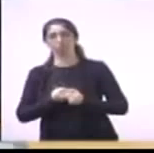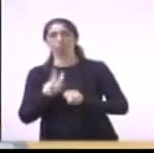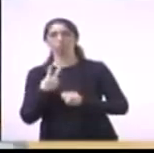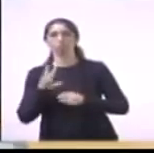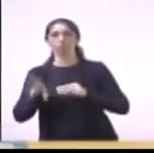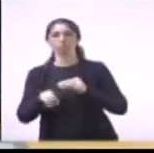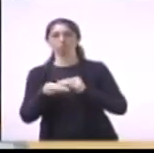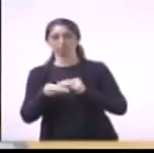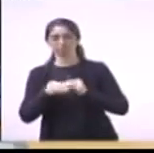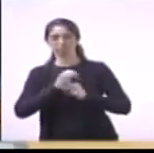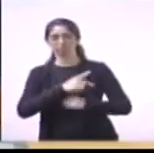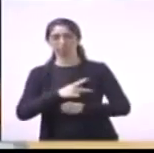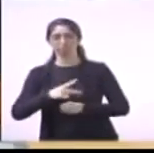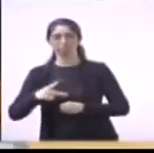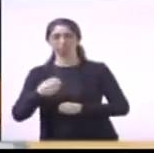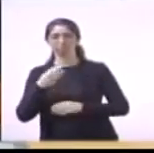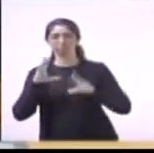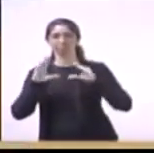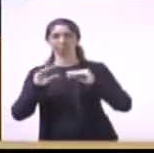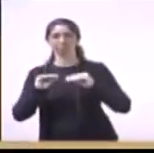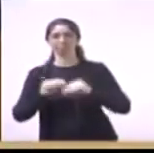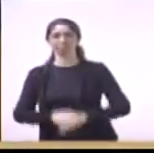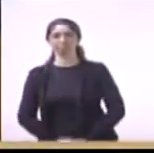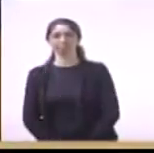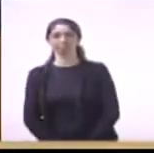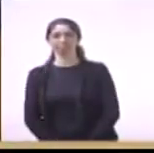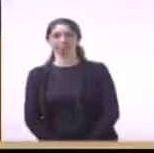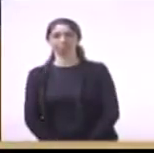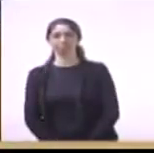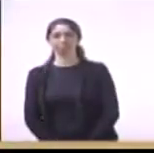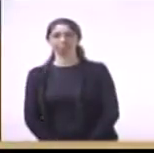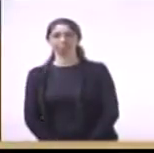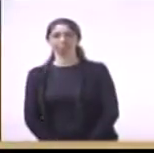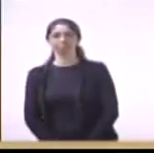fiz ao PPA. Uma boa noite.